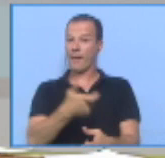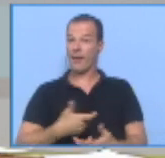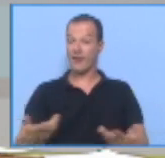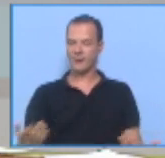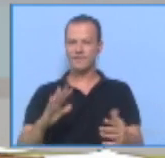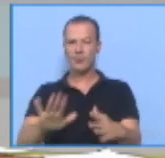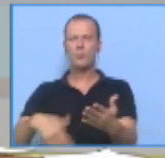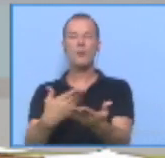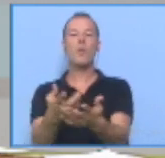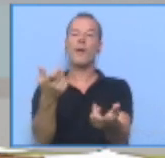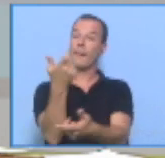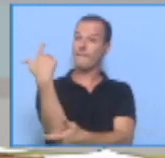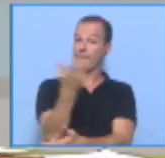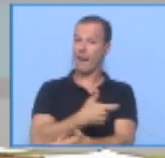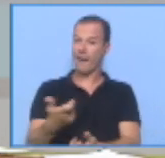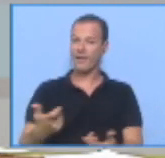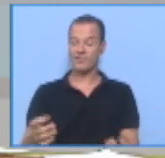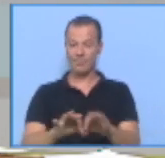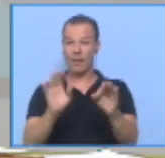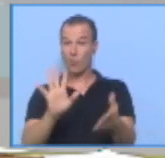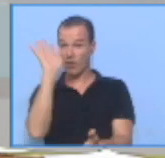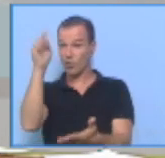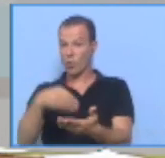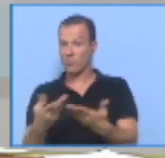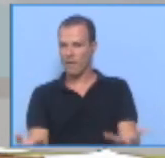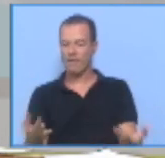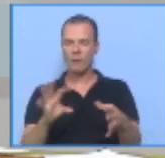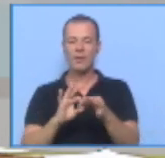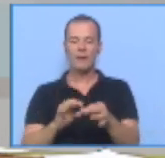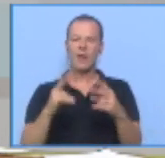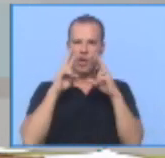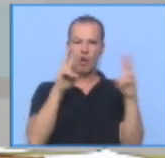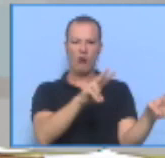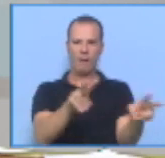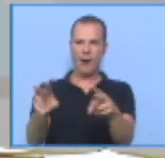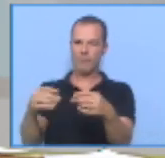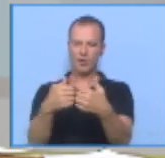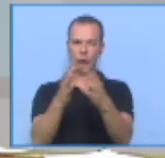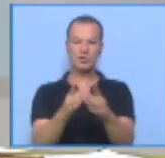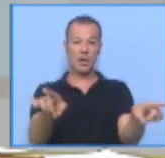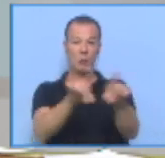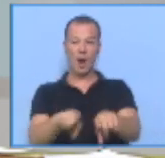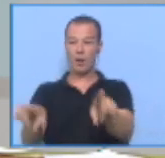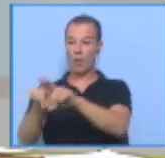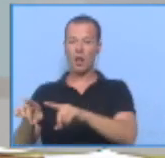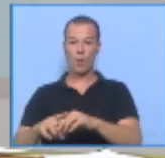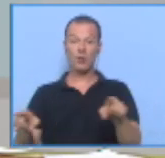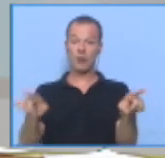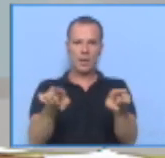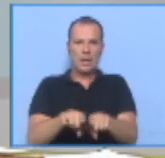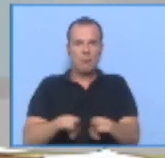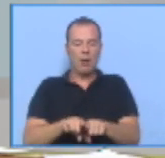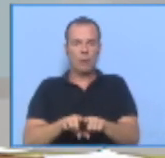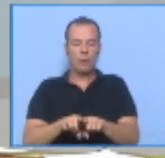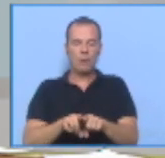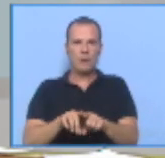a paz, como aquele que vem propor a comunhão e que nos convida a olharmos para todos como irmãos, e de repente aparece-nos um texto que parece que ensaiou de